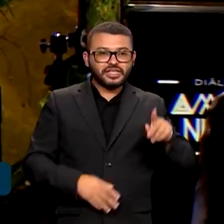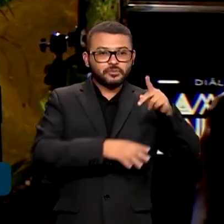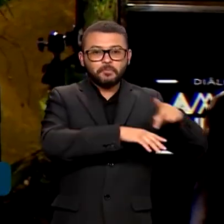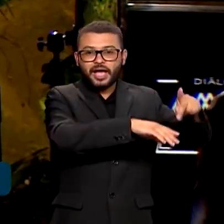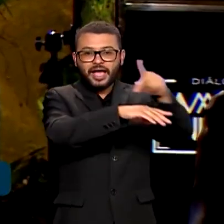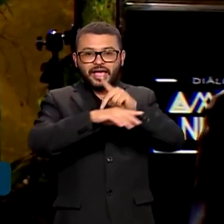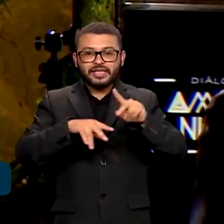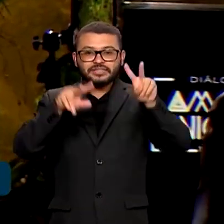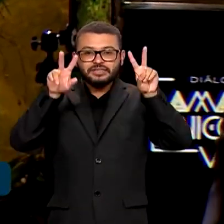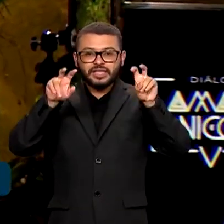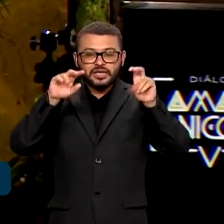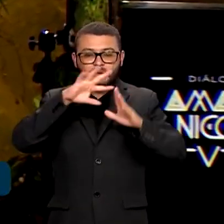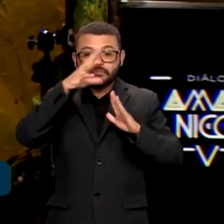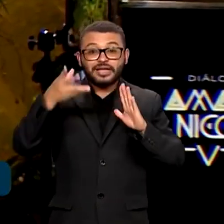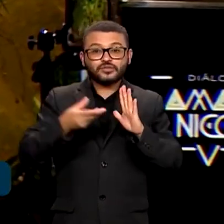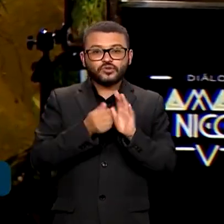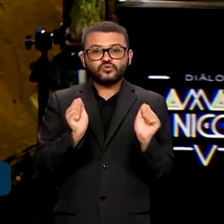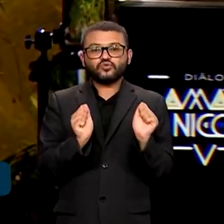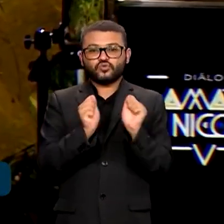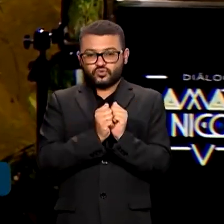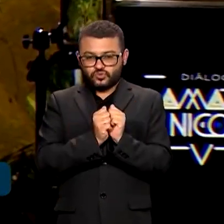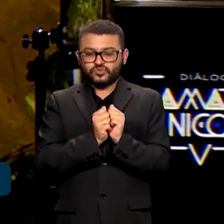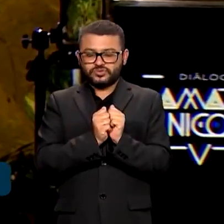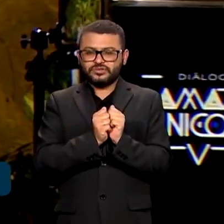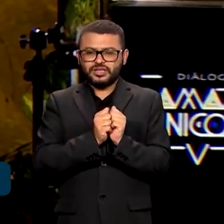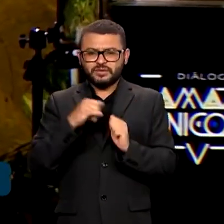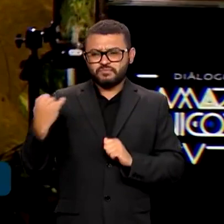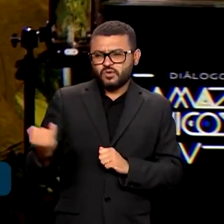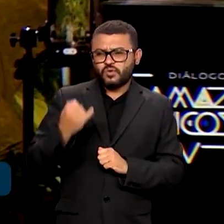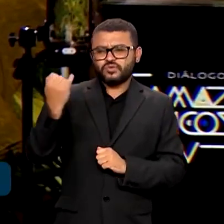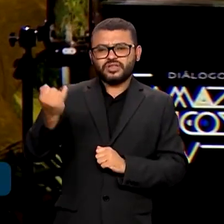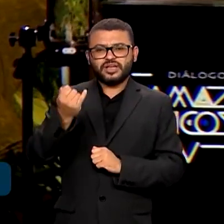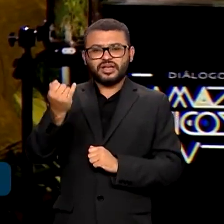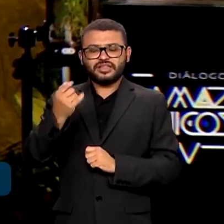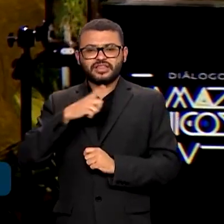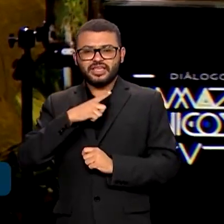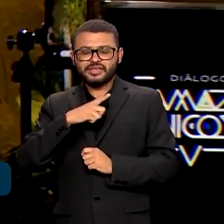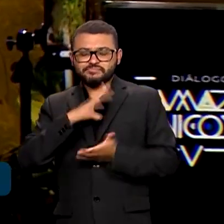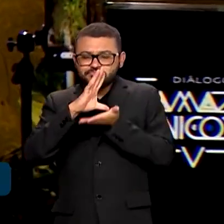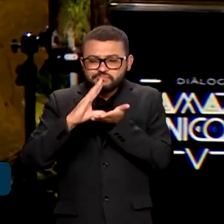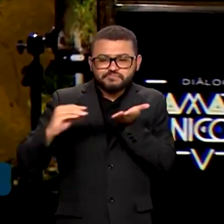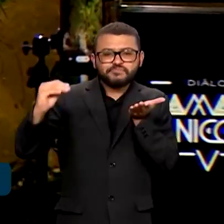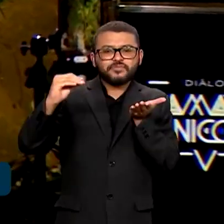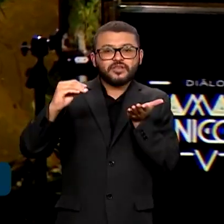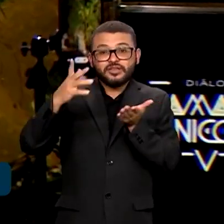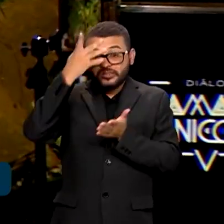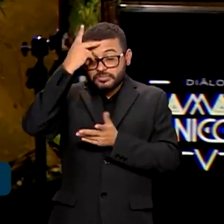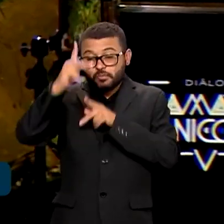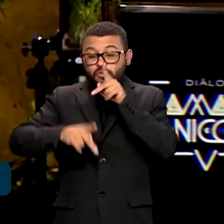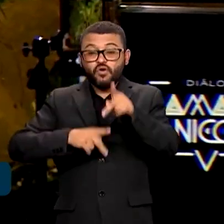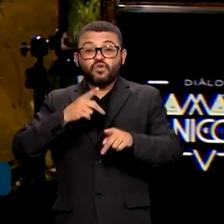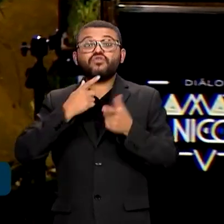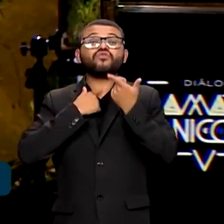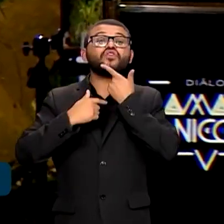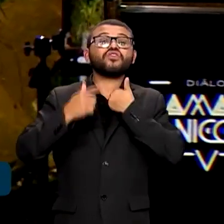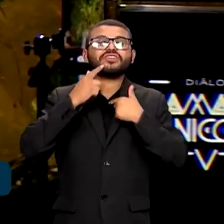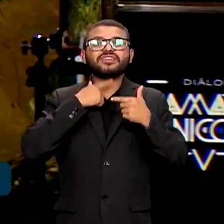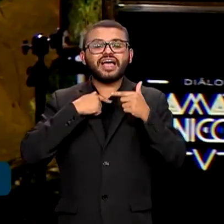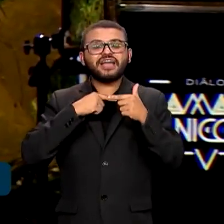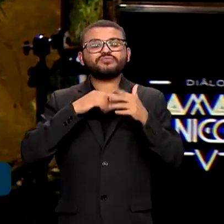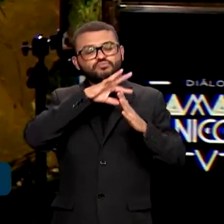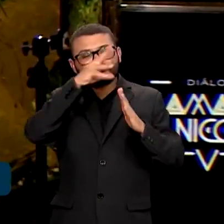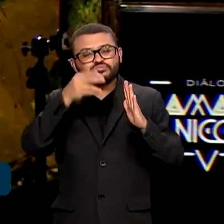países amazônicos aquilo que são as aspirações dos povos da